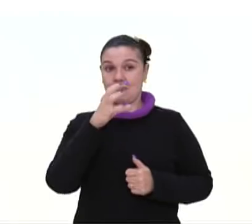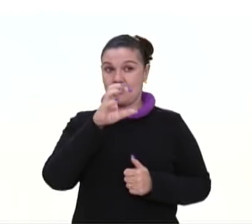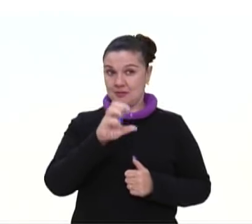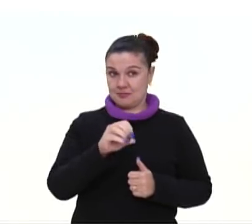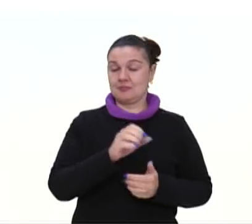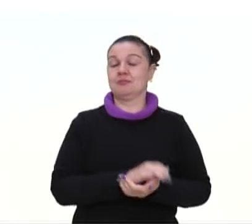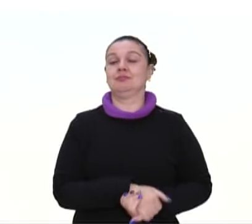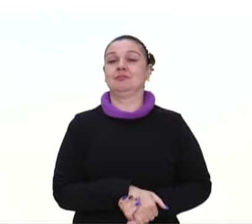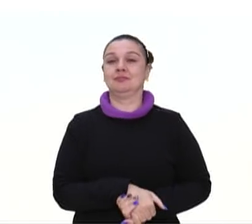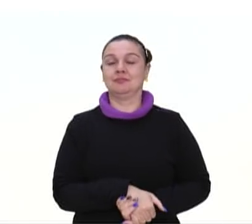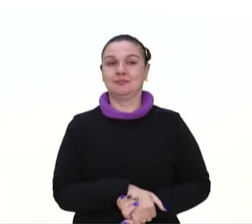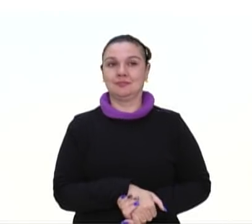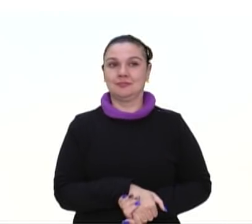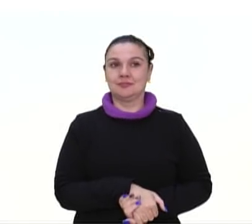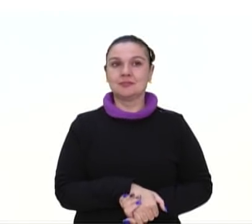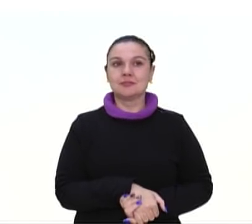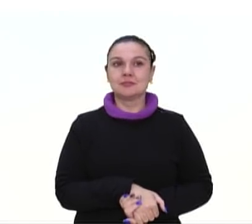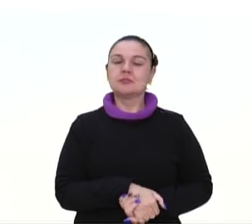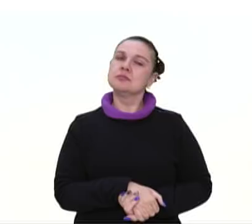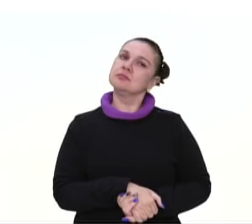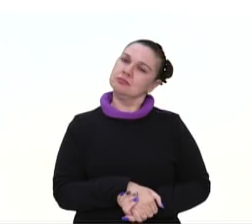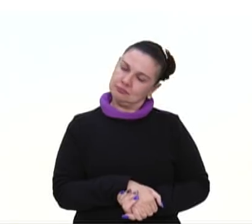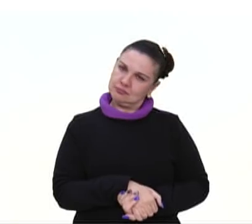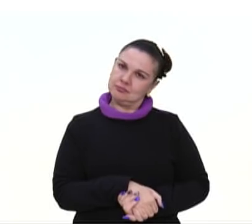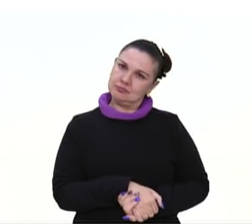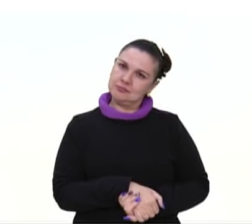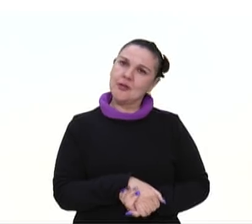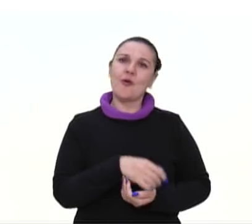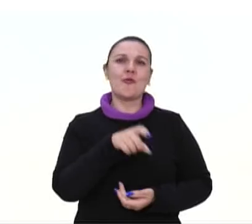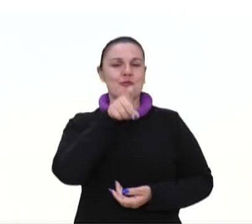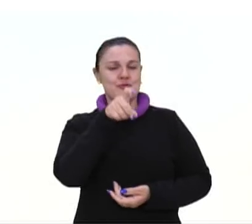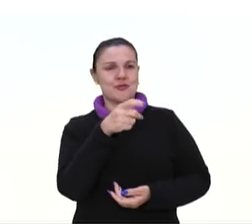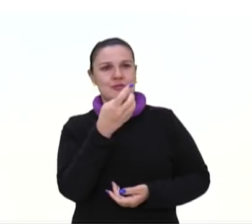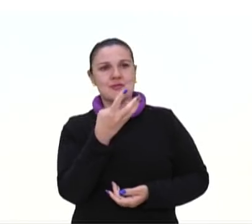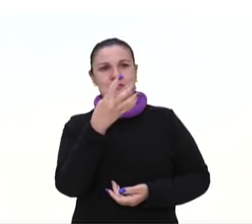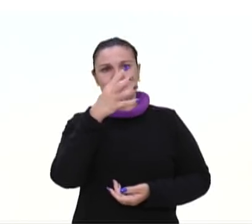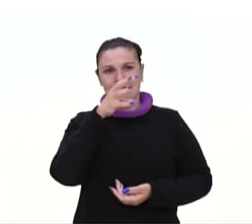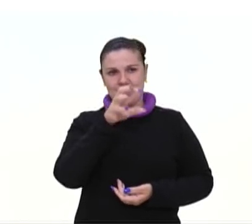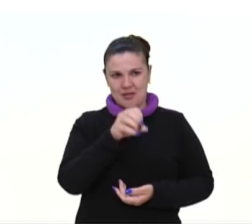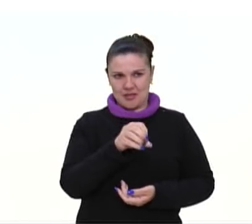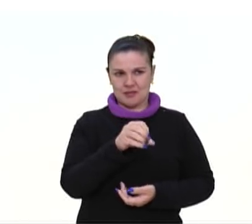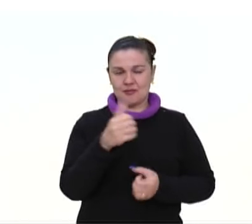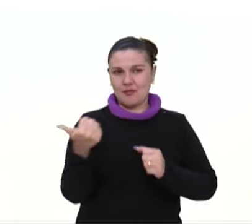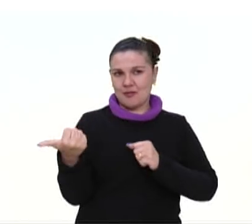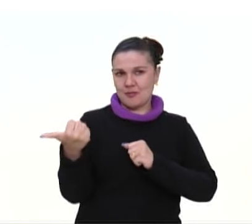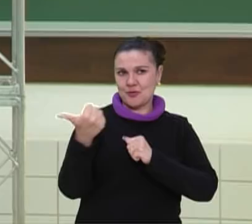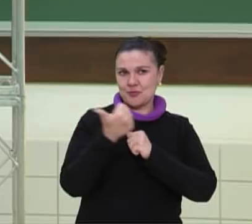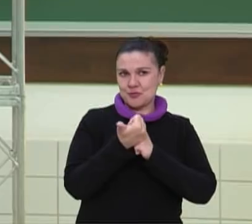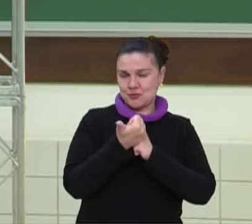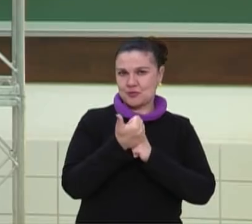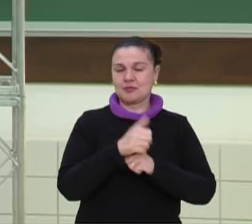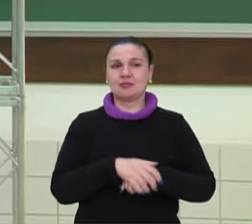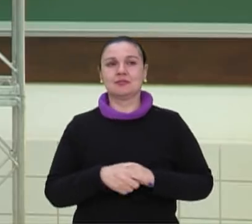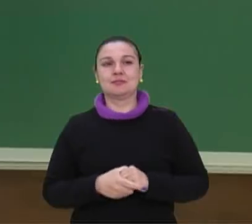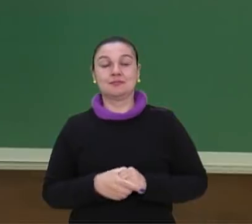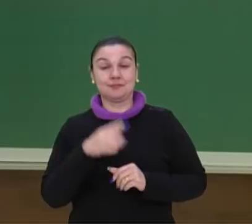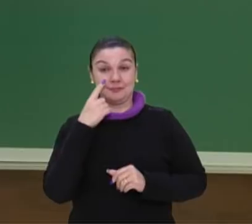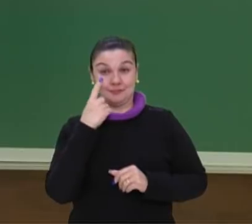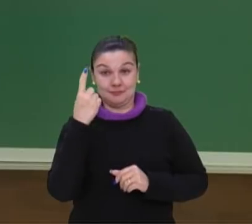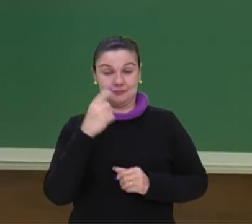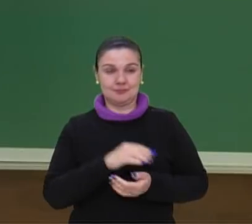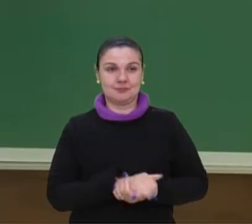dar 40 graus. Bom, se o x é 40 graus, nós podemos agora substituir. Olha aqui,